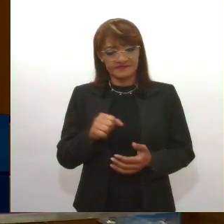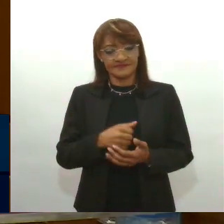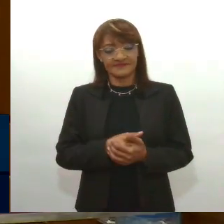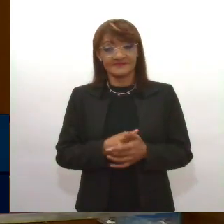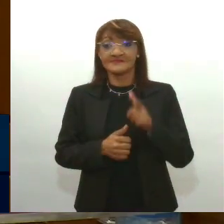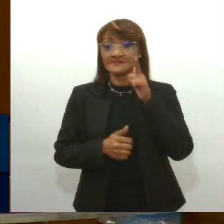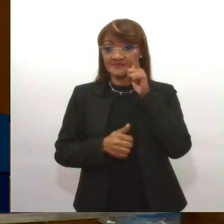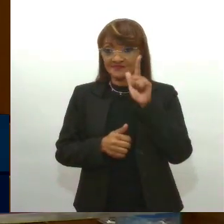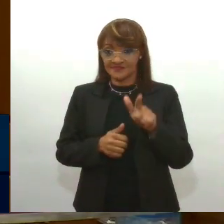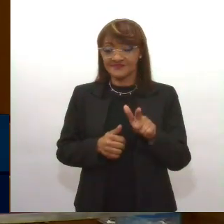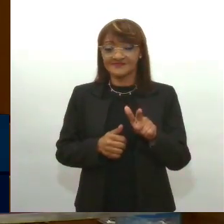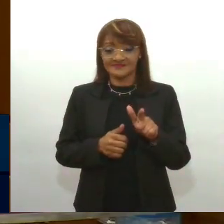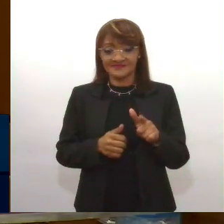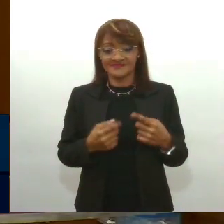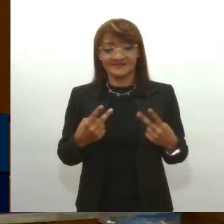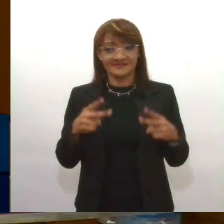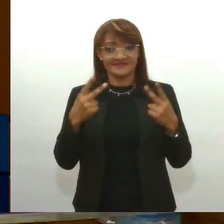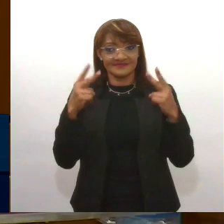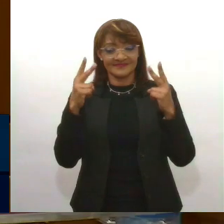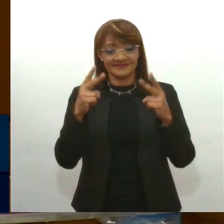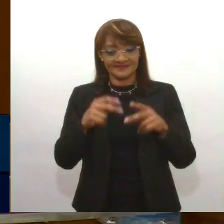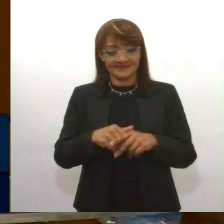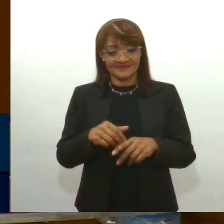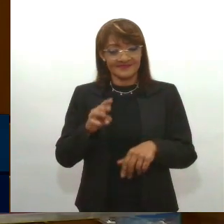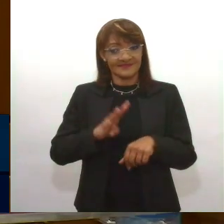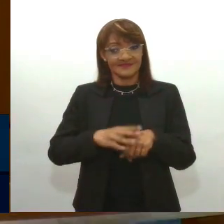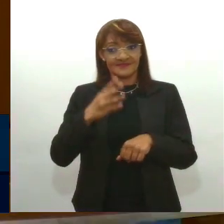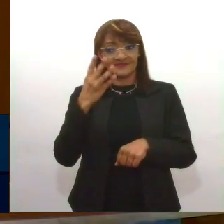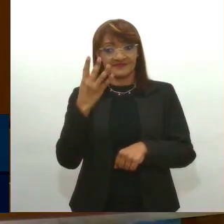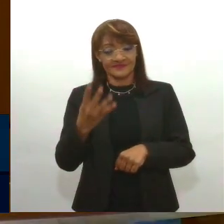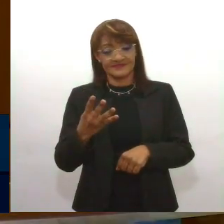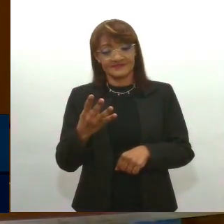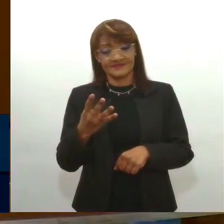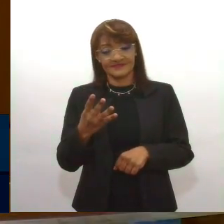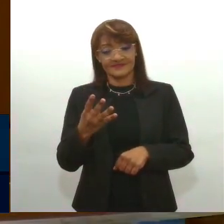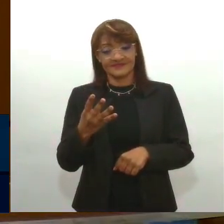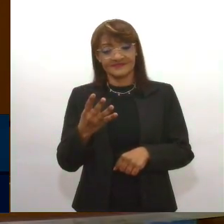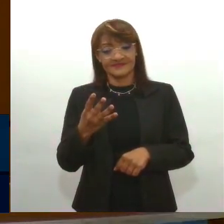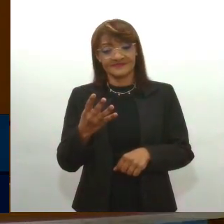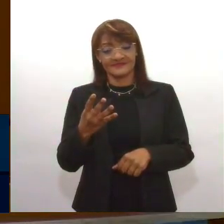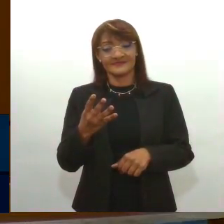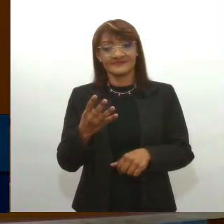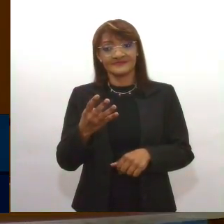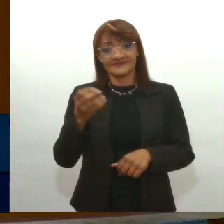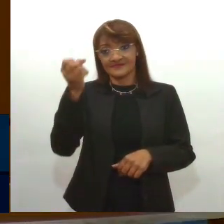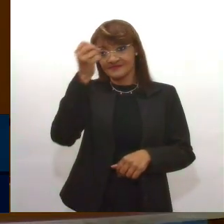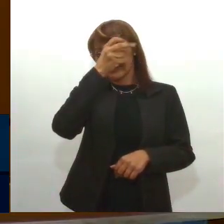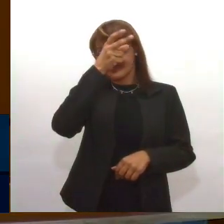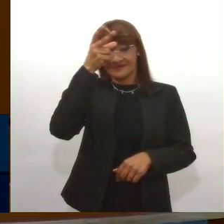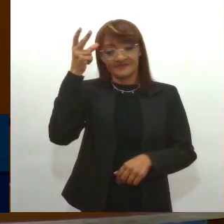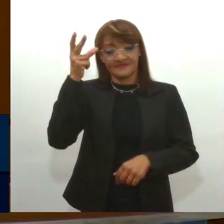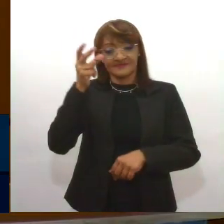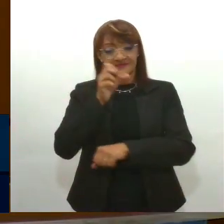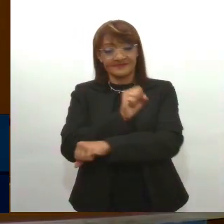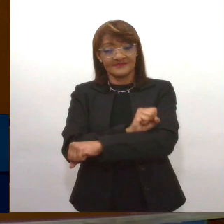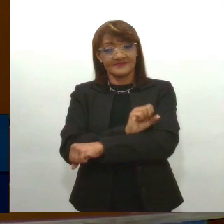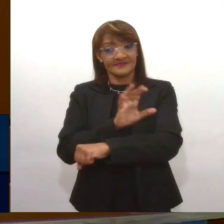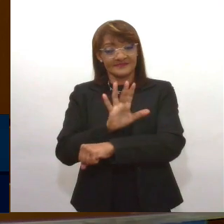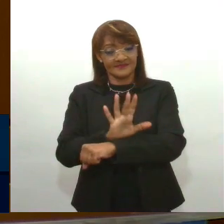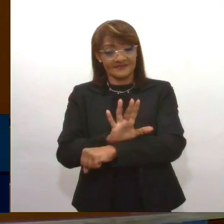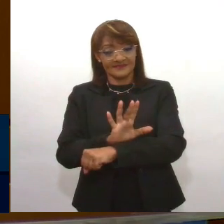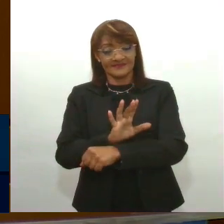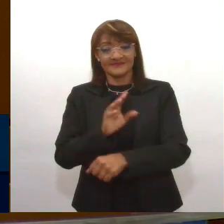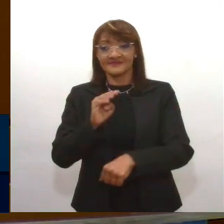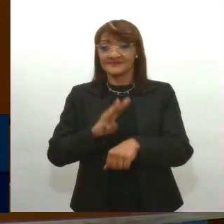quarta vez quarta vez que ele vai assumir o mandato de prefeito da Barra do Coqueiros para ser prefeito quatro vezes não é fácil como já